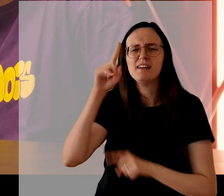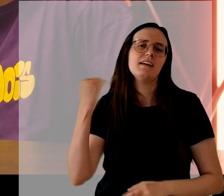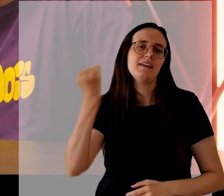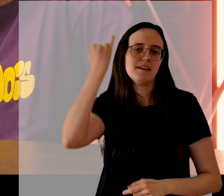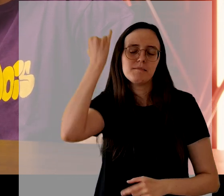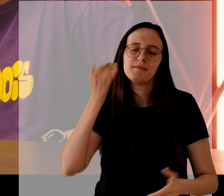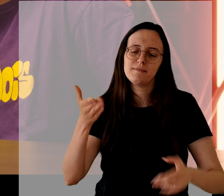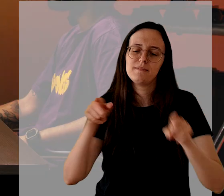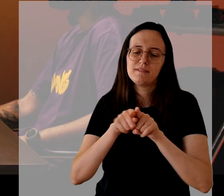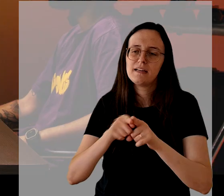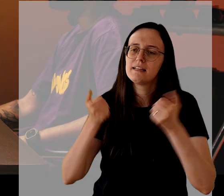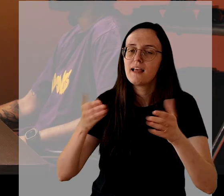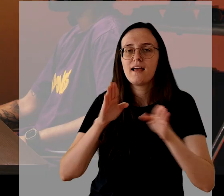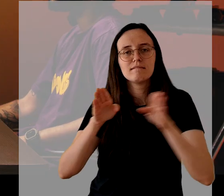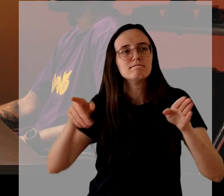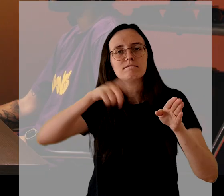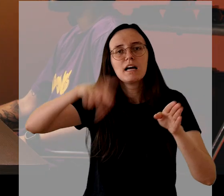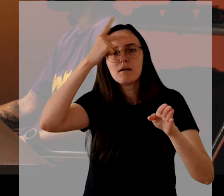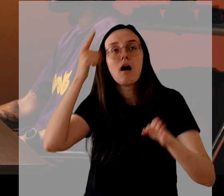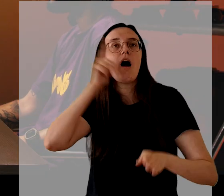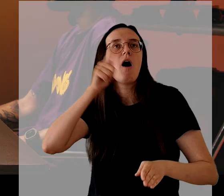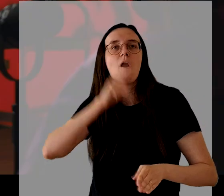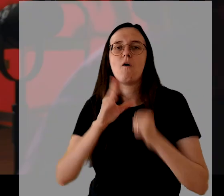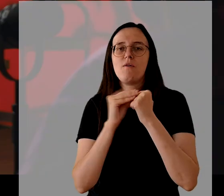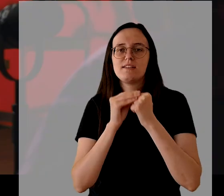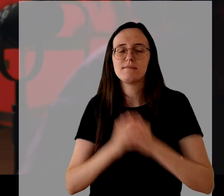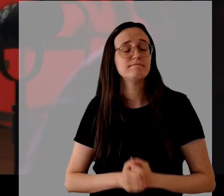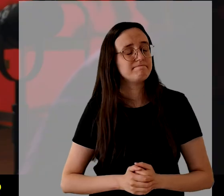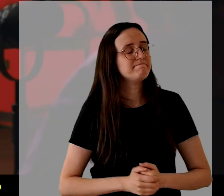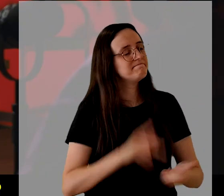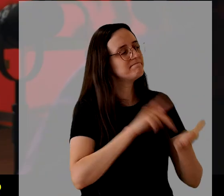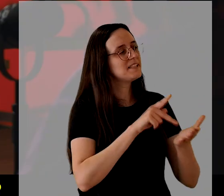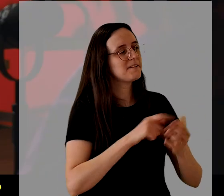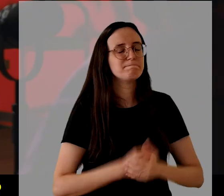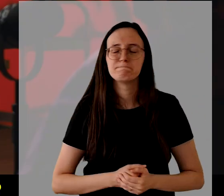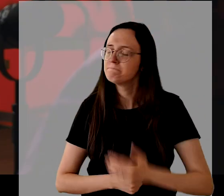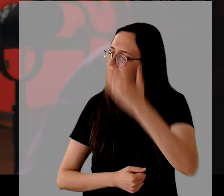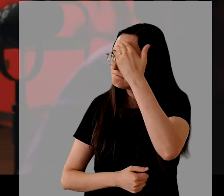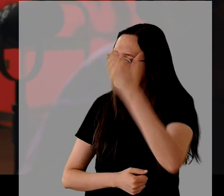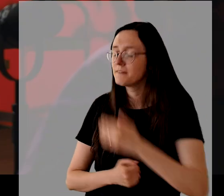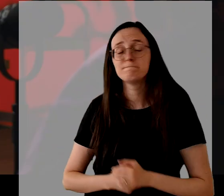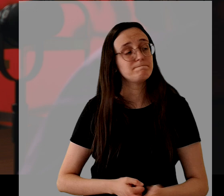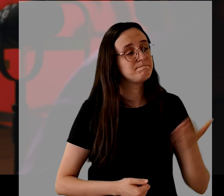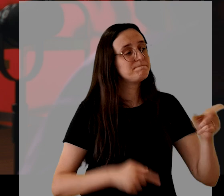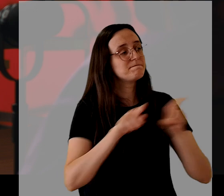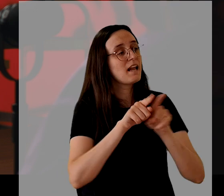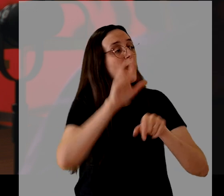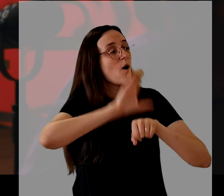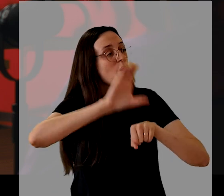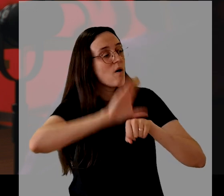importante, né, isso, dar esse acesso às pessoas, assim, de conhecimento. É verdade. Obrigado. Inclusive você também, né? Com todos os cursos que